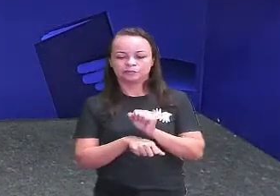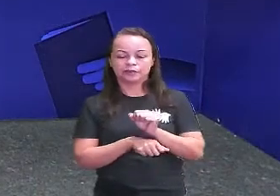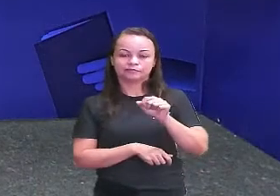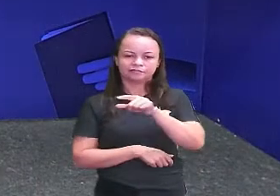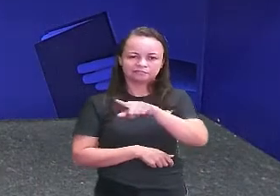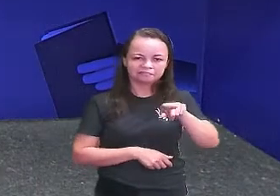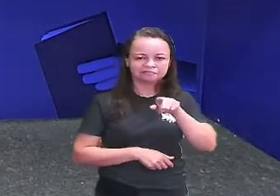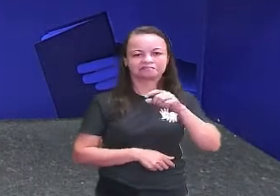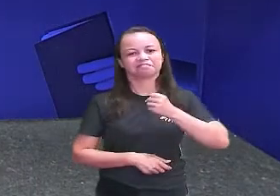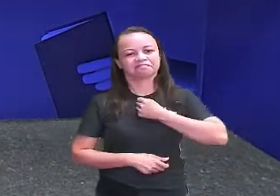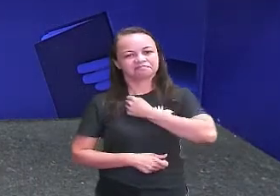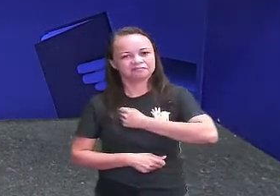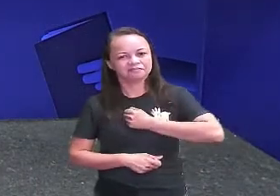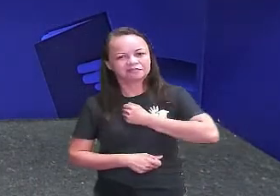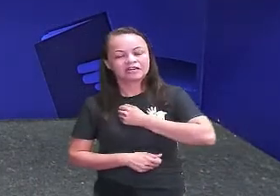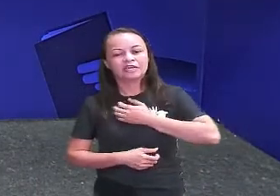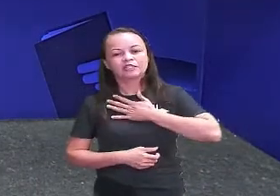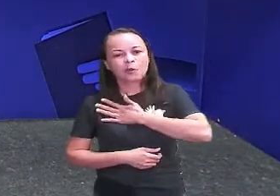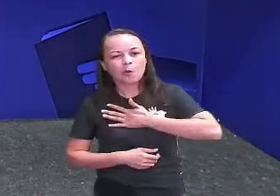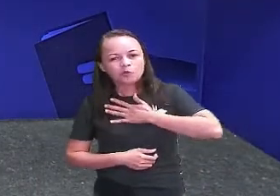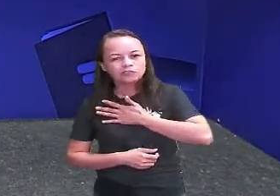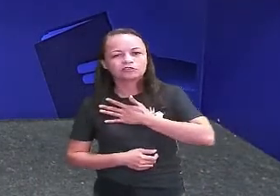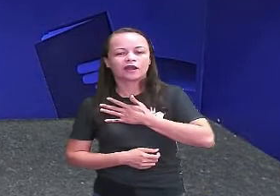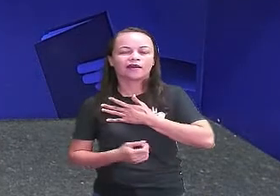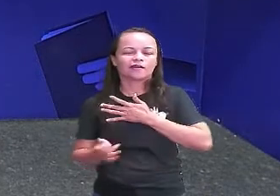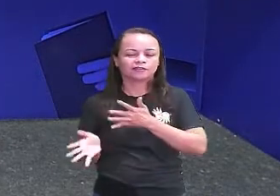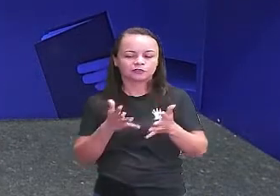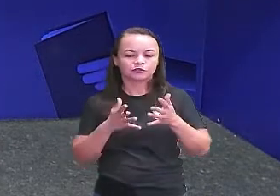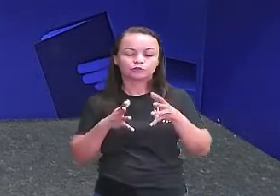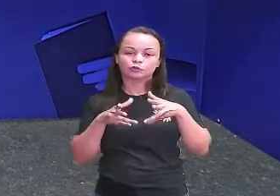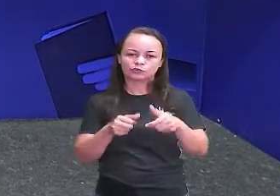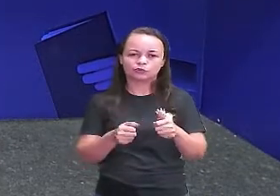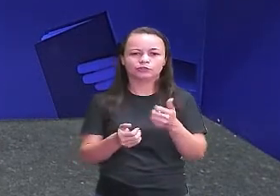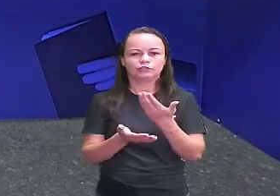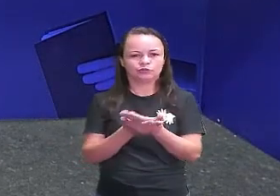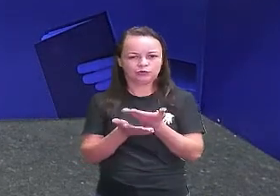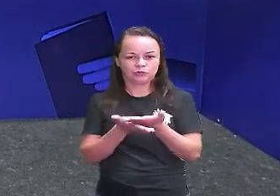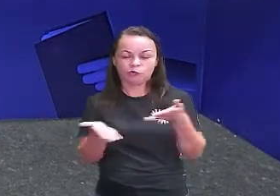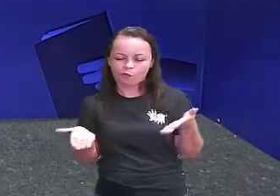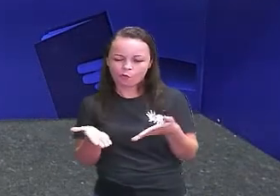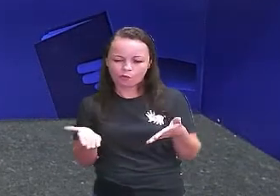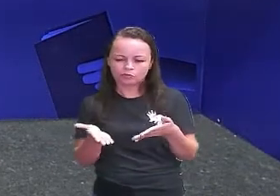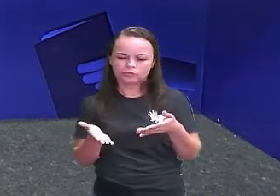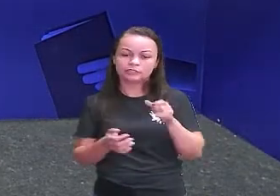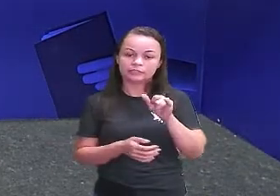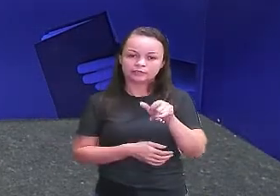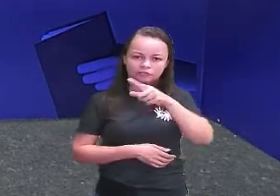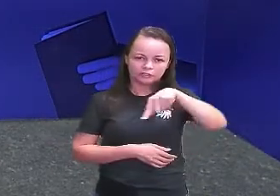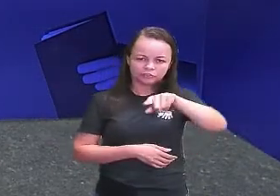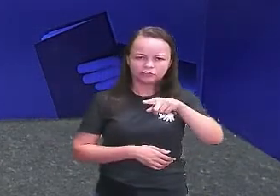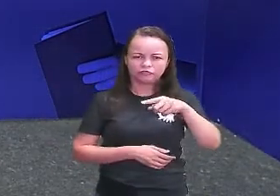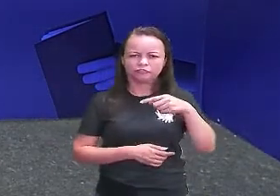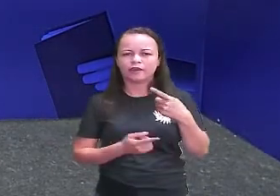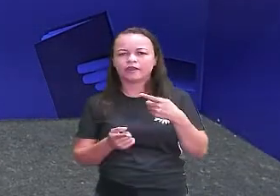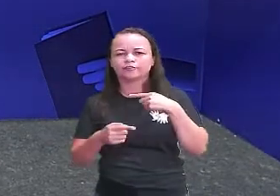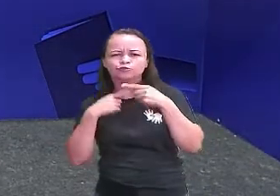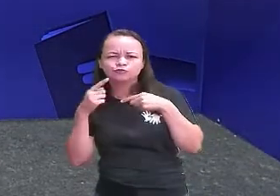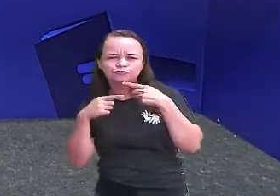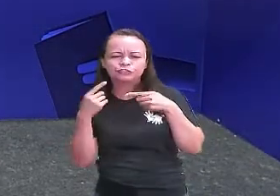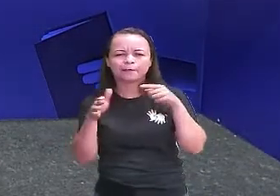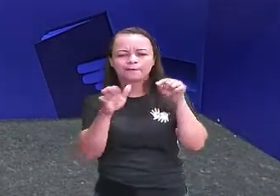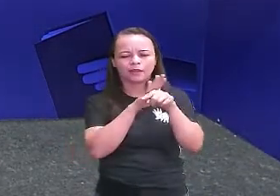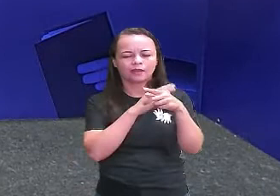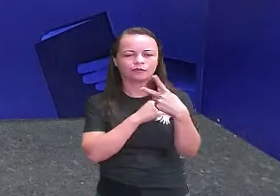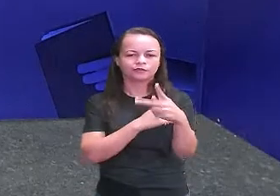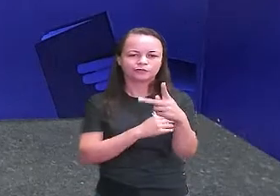tenham gostado de tudo aquilo que a gente aprendeu nessa nossa aula de hoje. Se tiver dúvida, pergunta ao teu professor, até a tua professora,